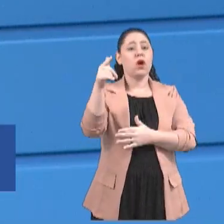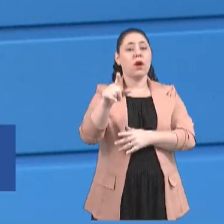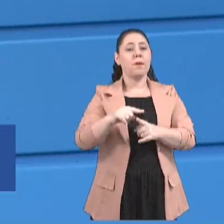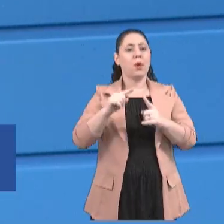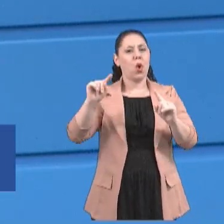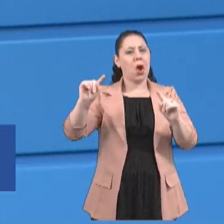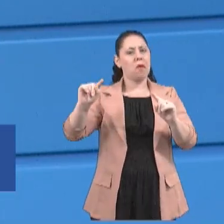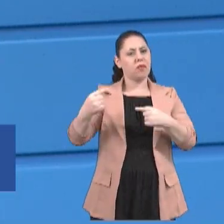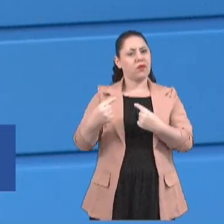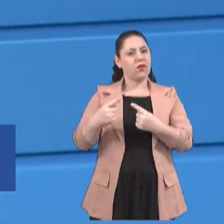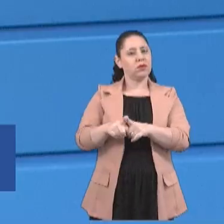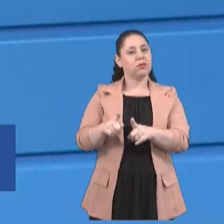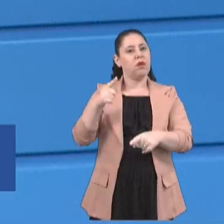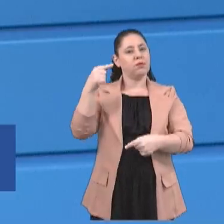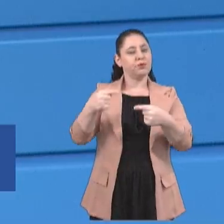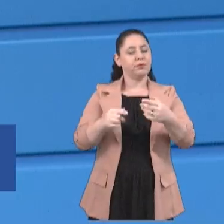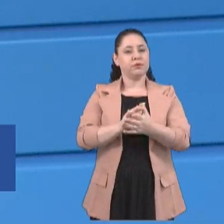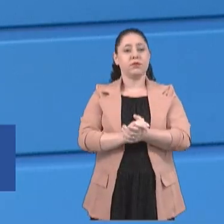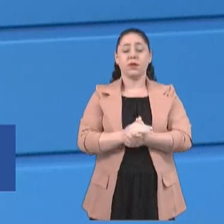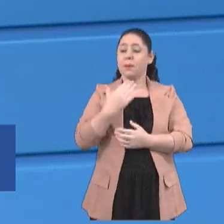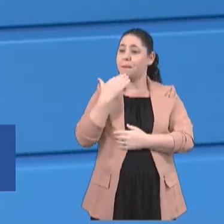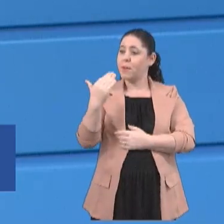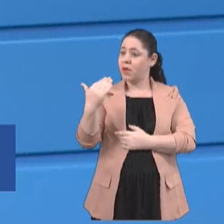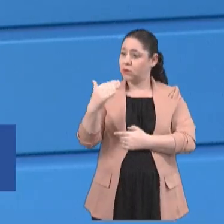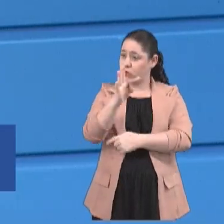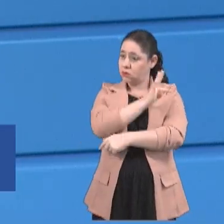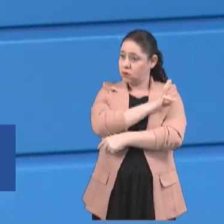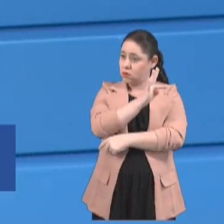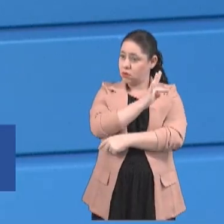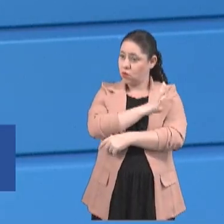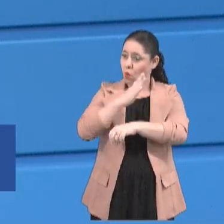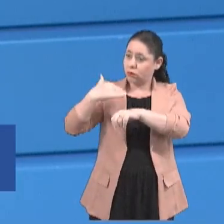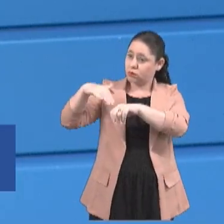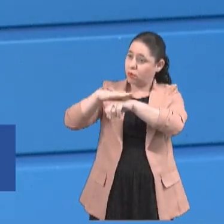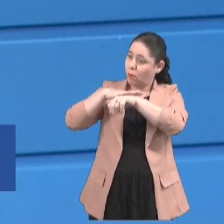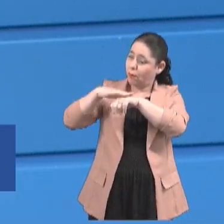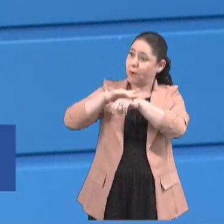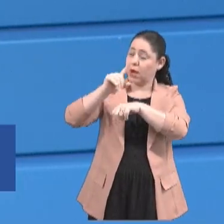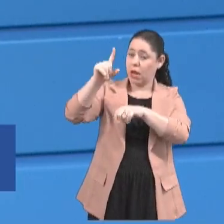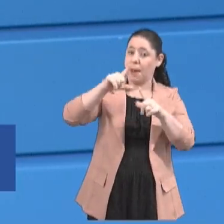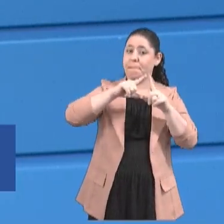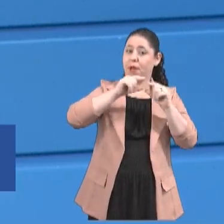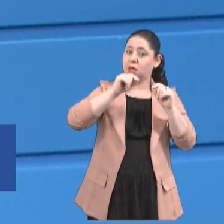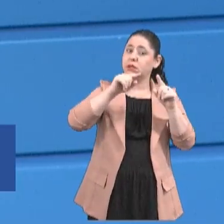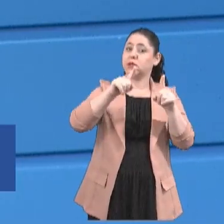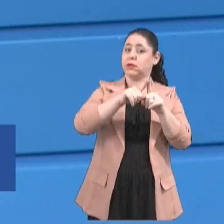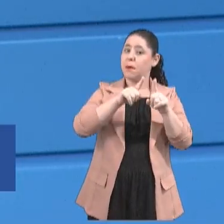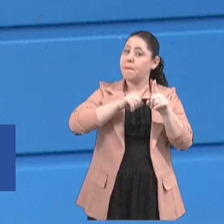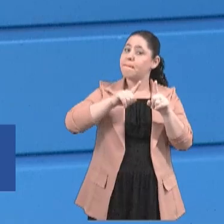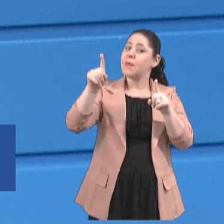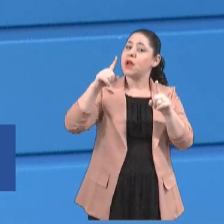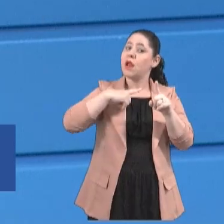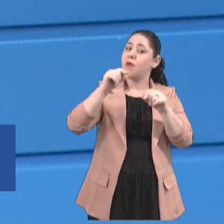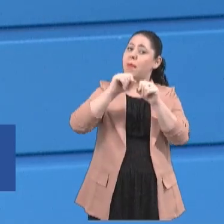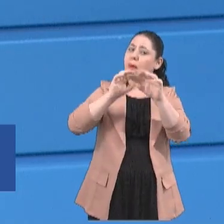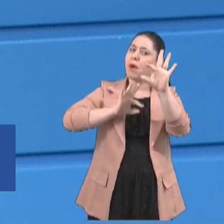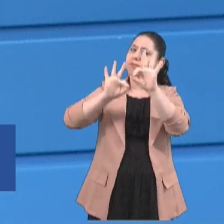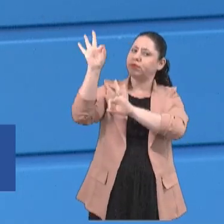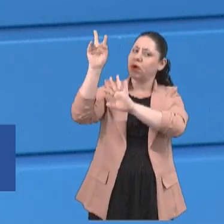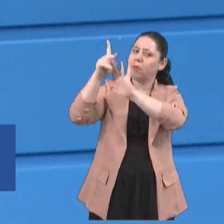provoca discussão. Eu pedi aos técnicos, com quem eu conversei inclusive em Brasília, que me prepare um